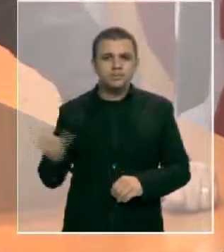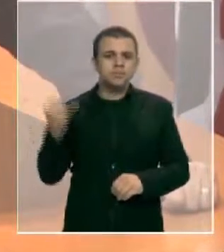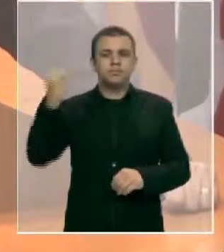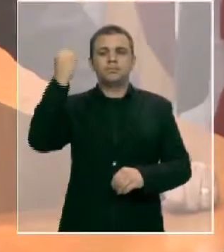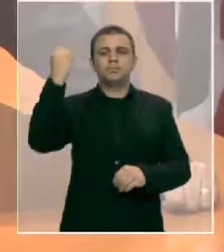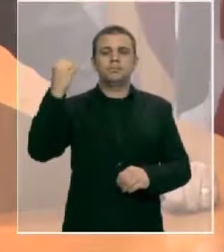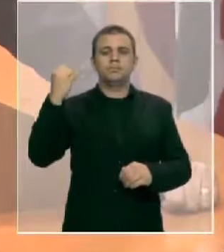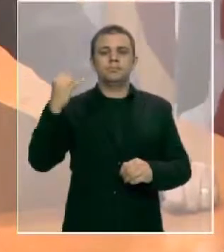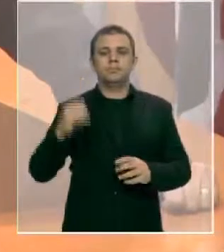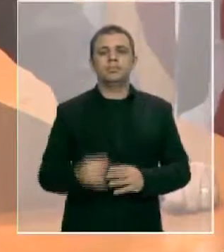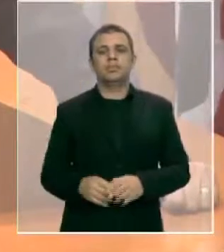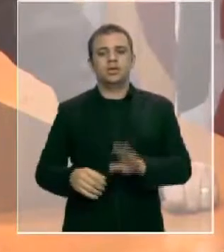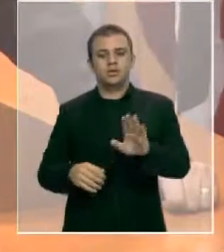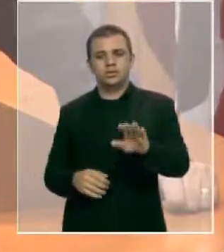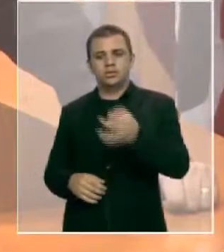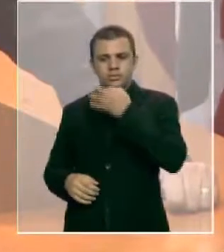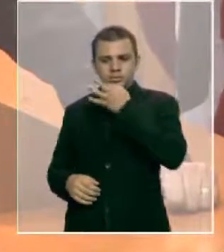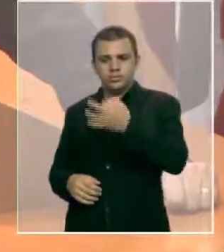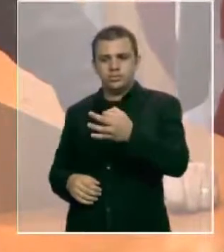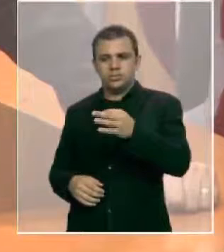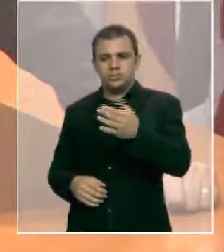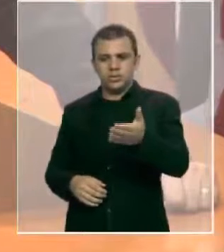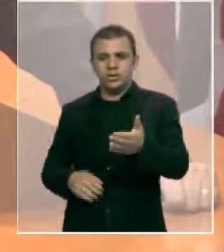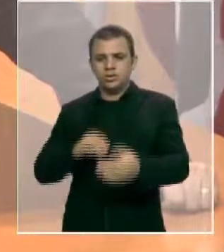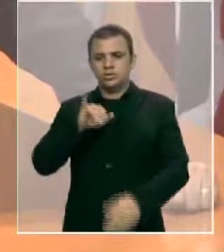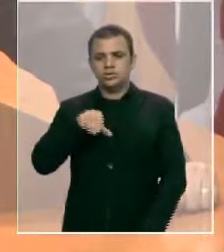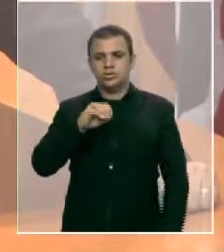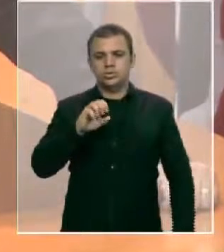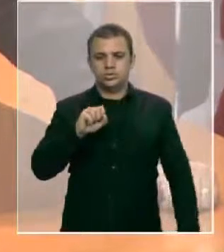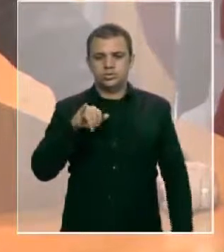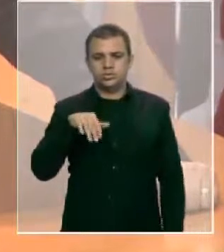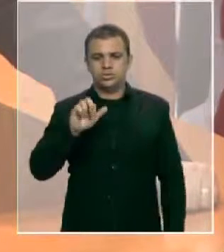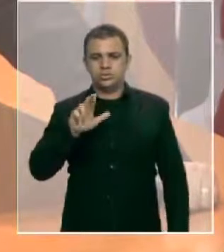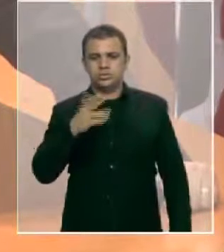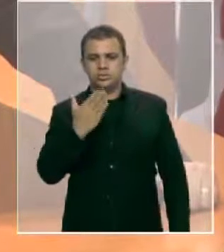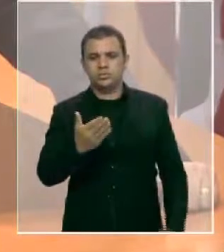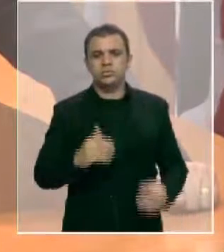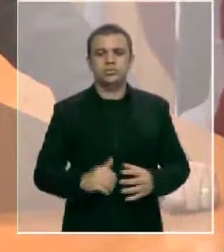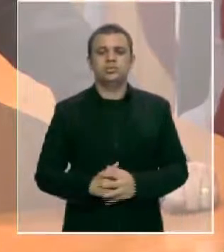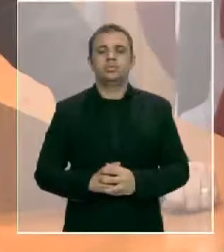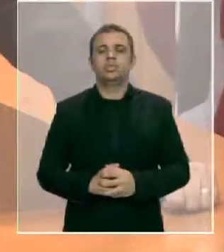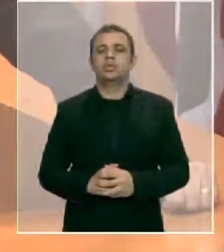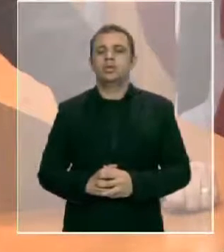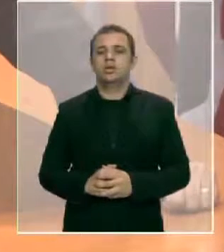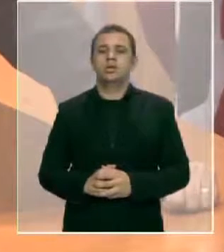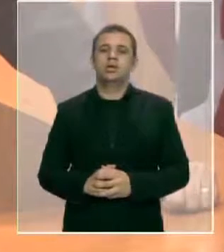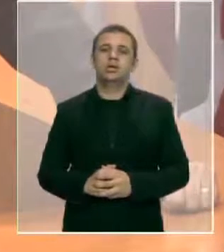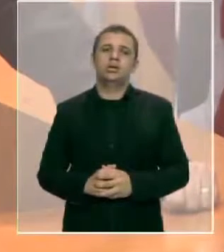deputado Josimar. Deputado, o problema da CAEMA não é só